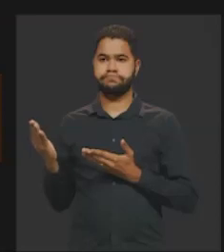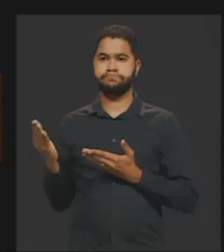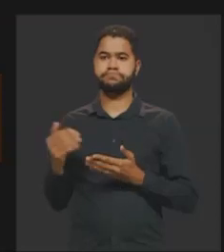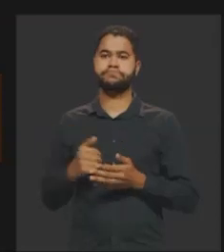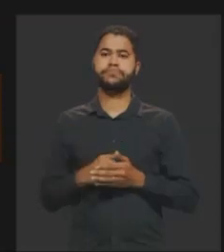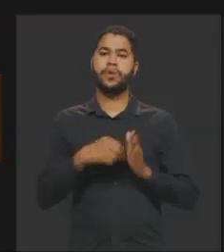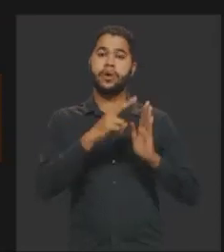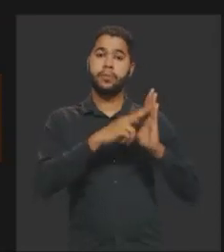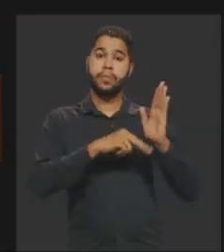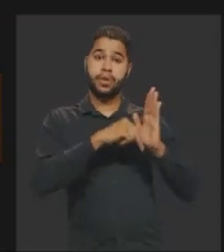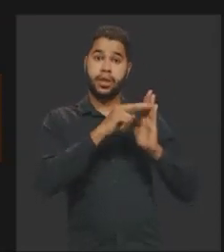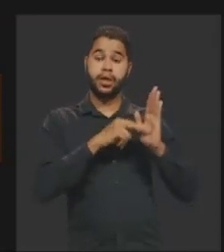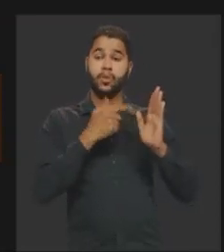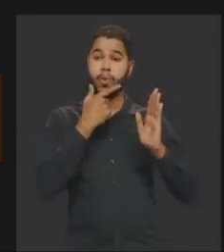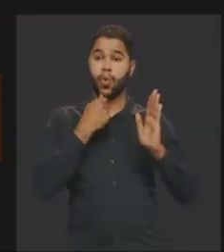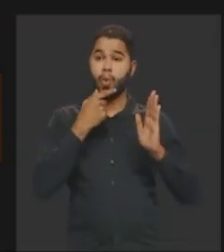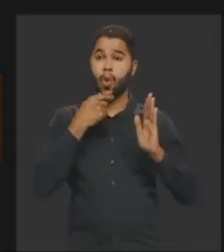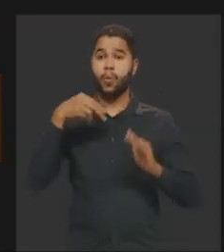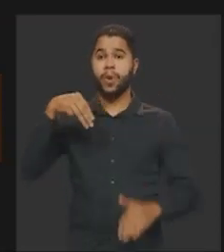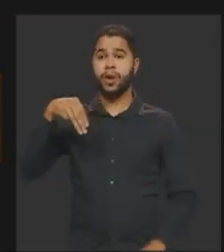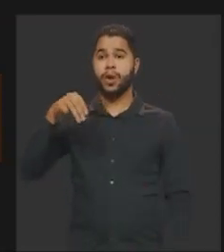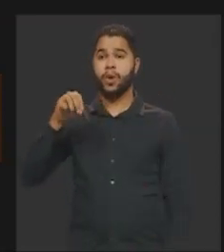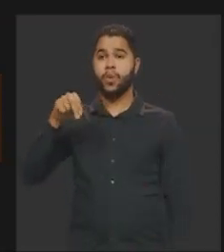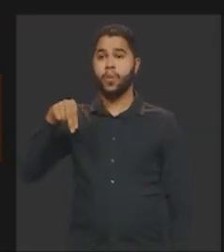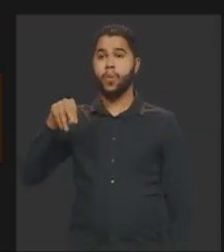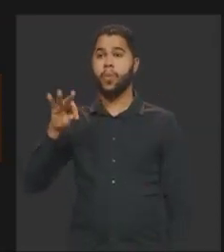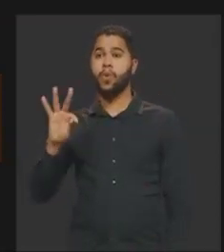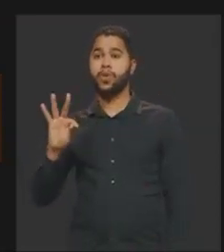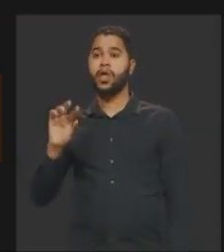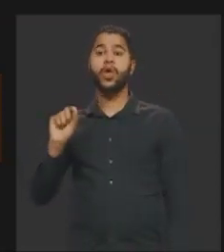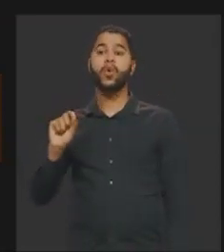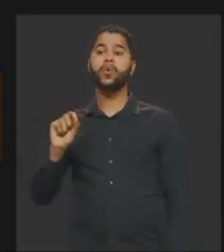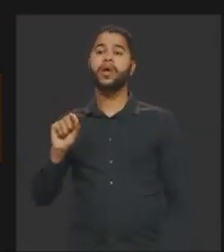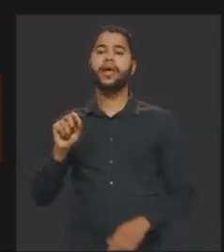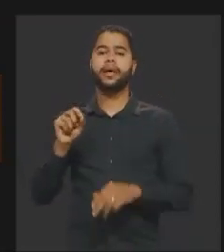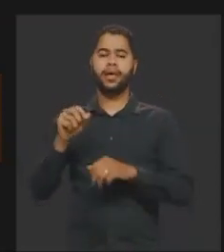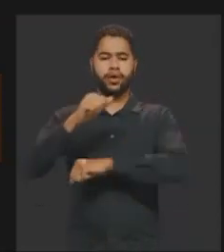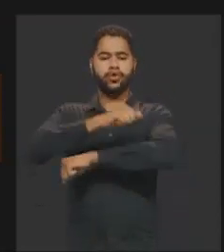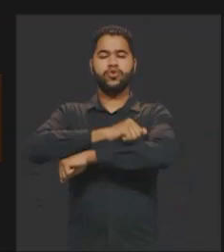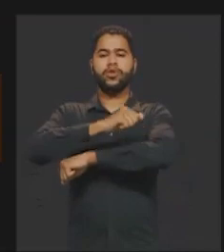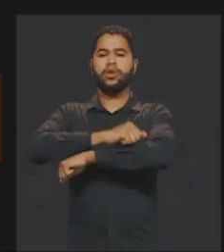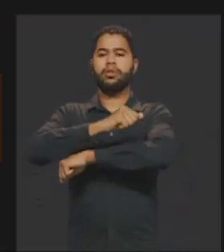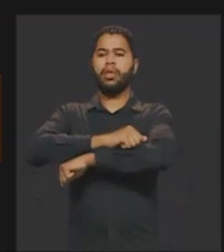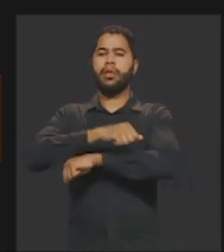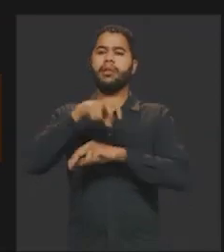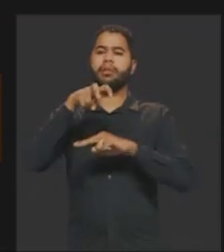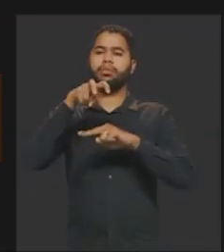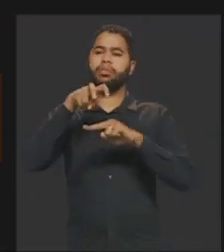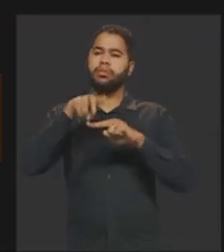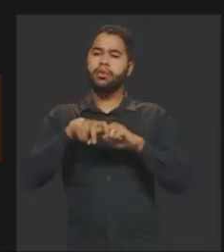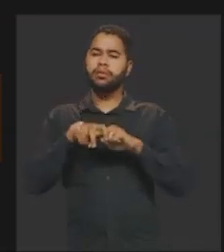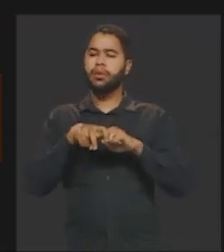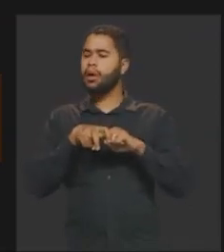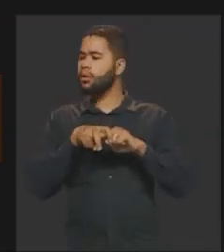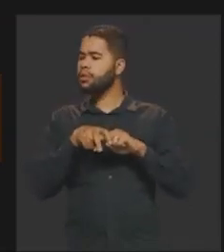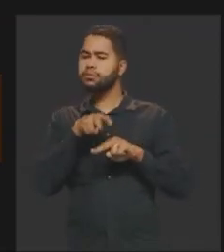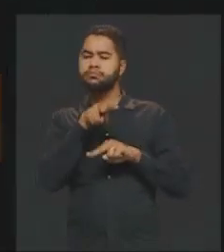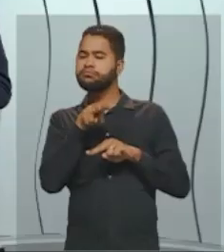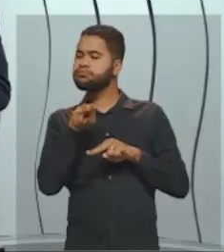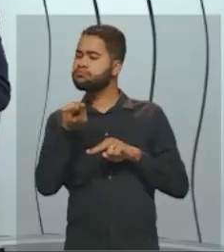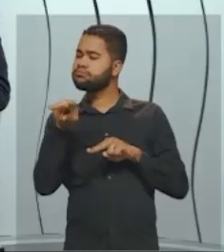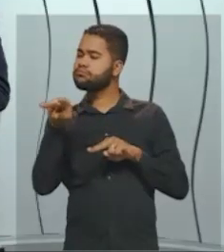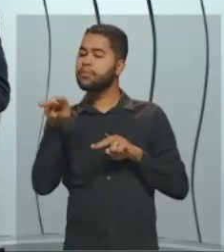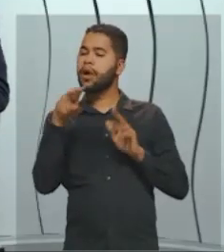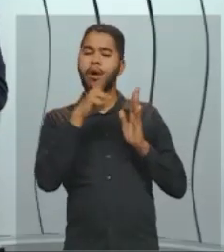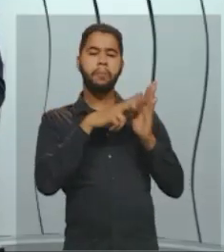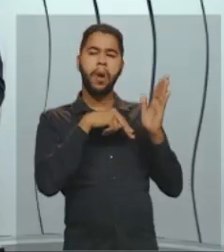Pintada por Monet, que ficou numa janela overlooking, que dava para o porto no nascer do sol, que